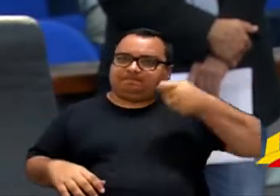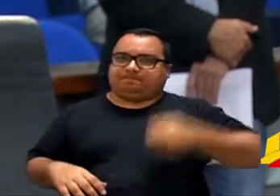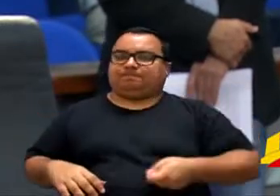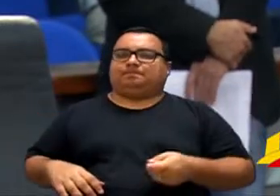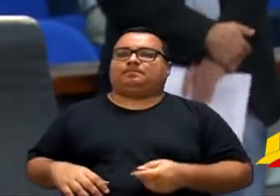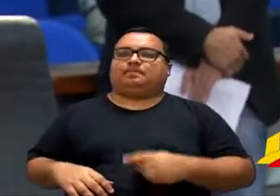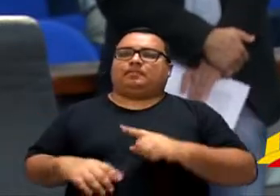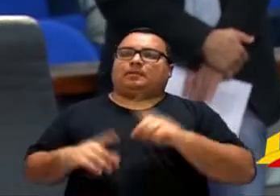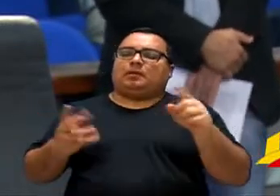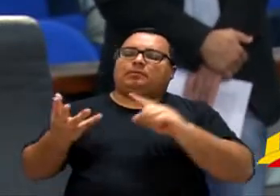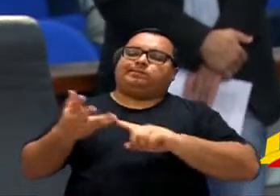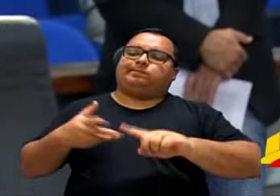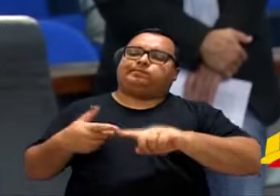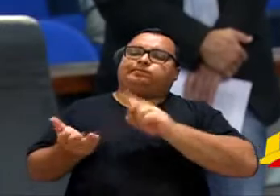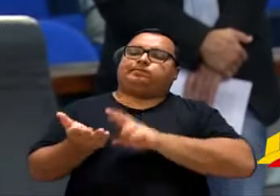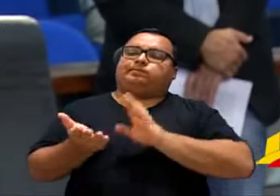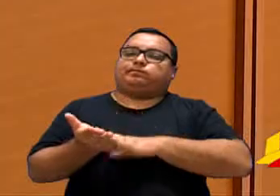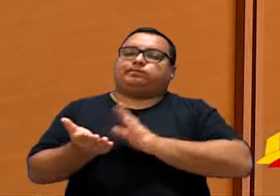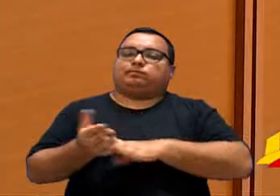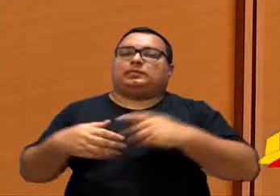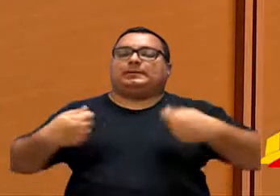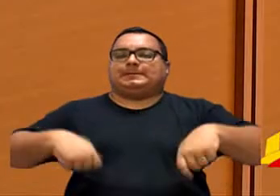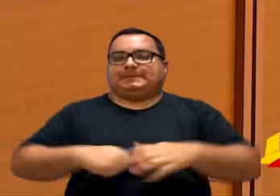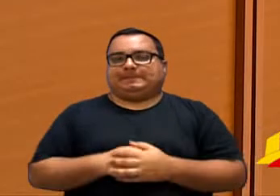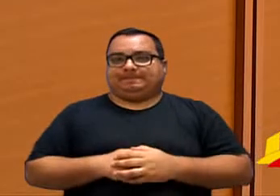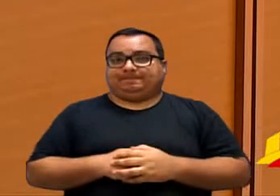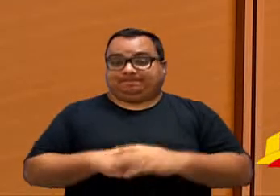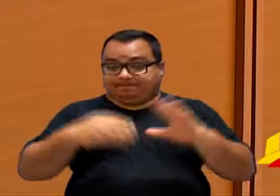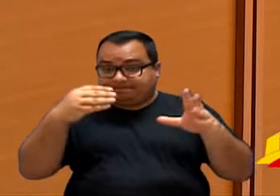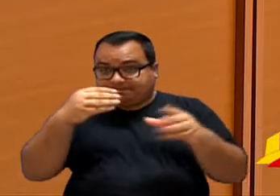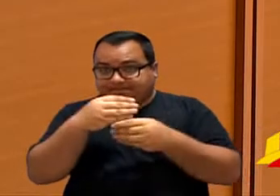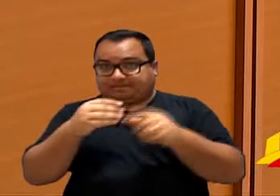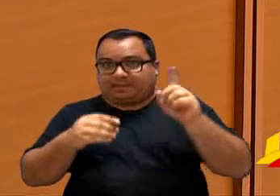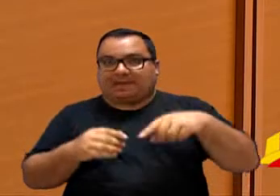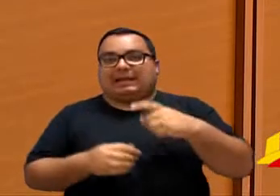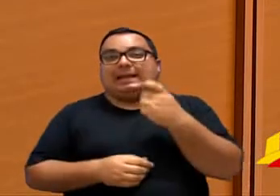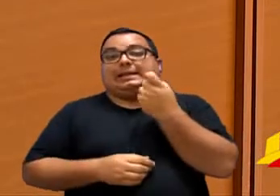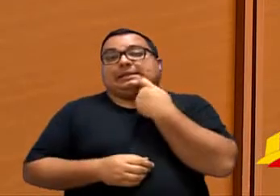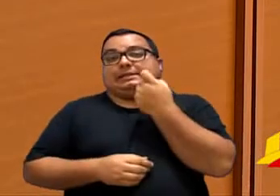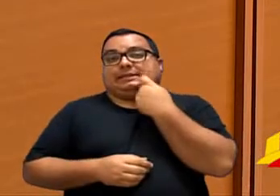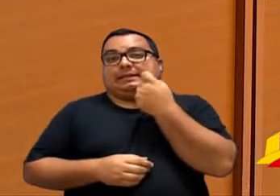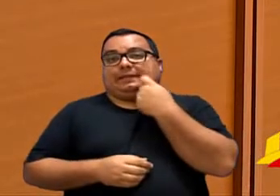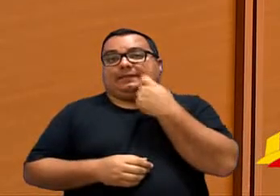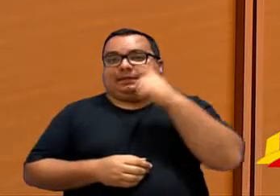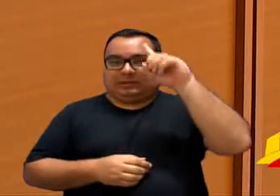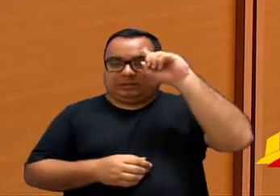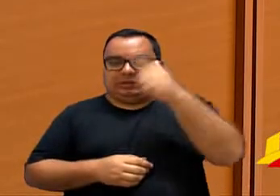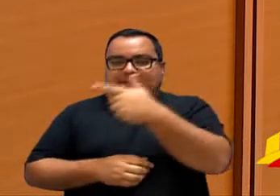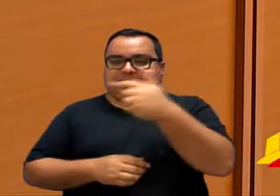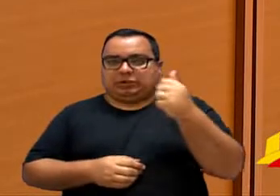acompanhar na sexta-feira dia 21 sexta-feira ótimo